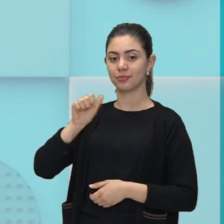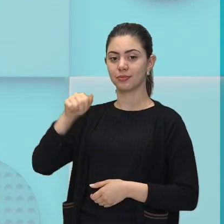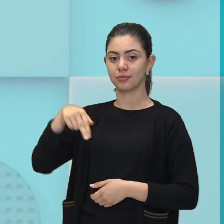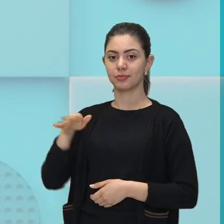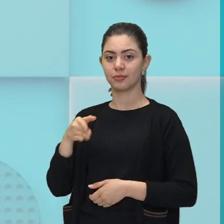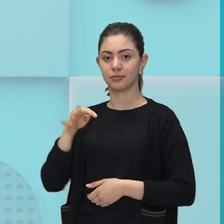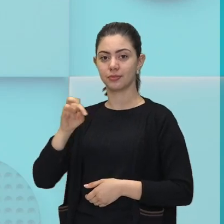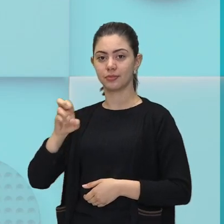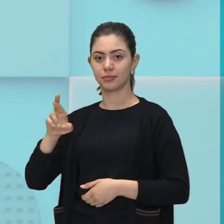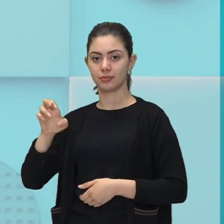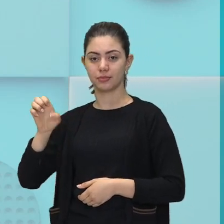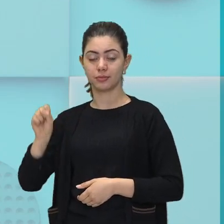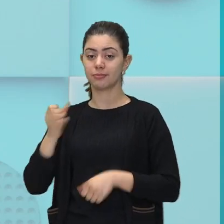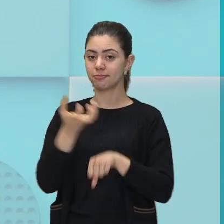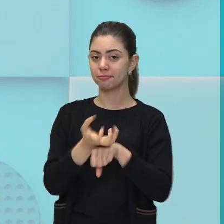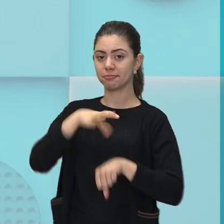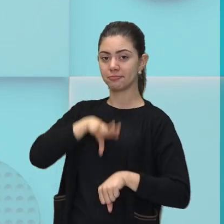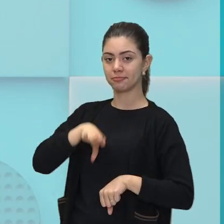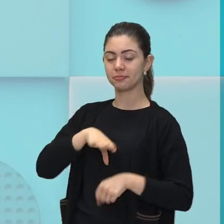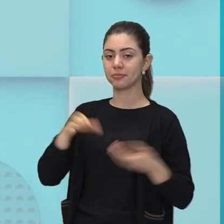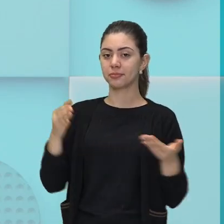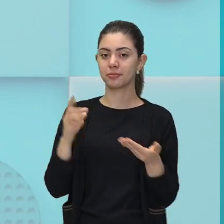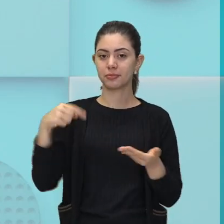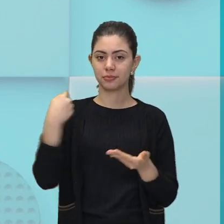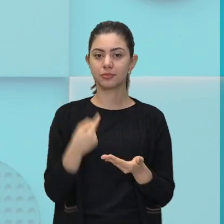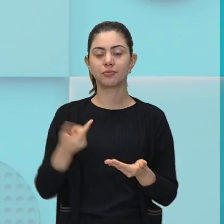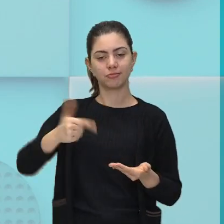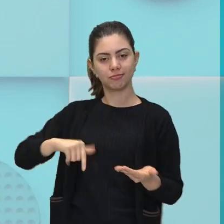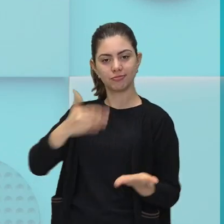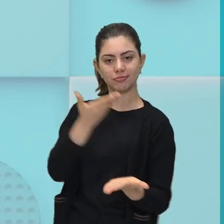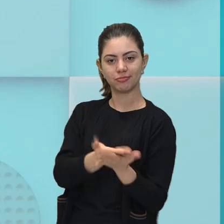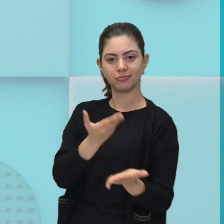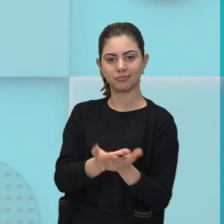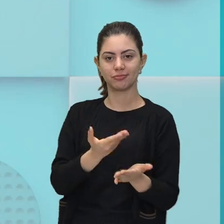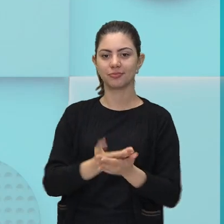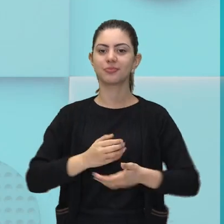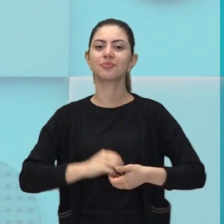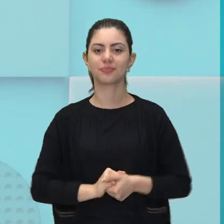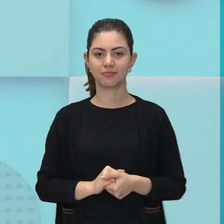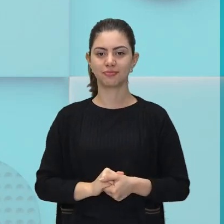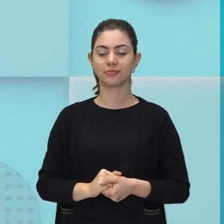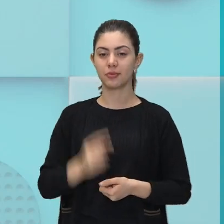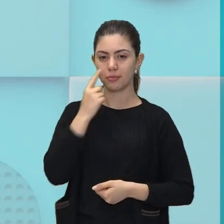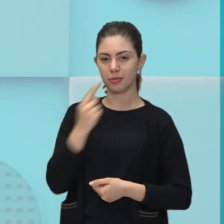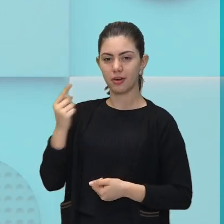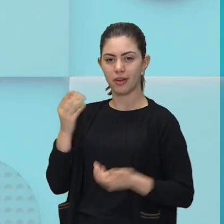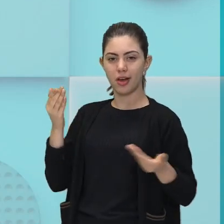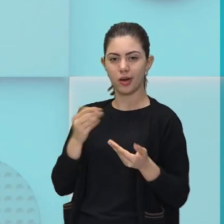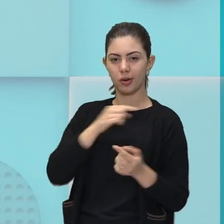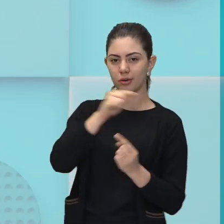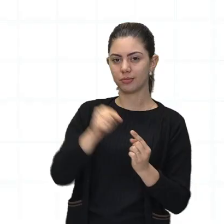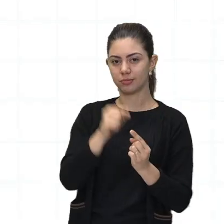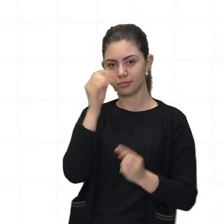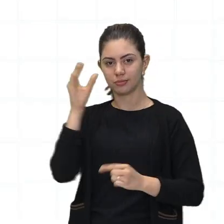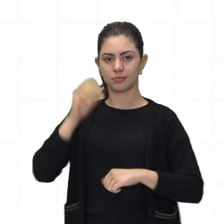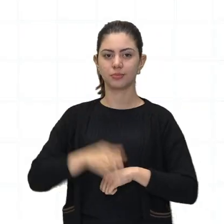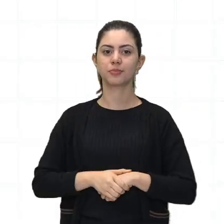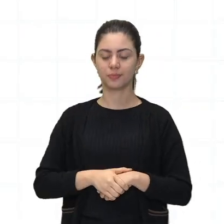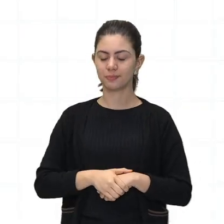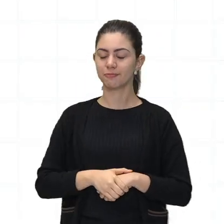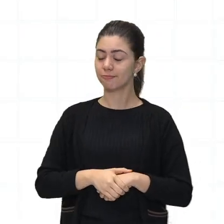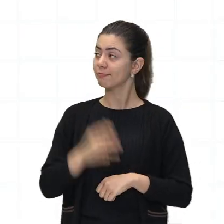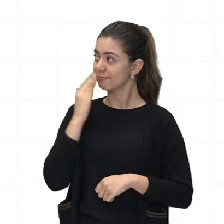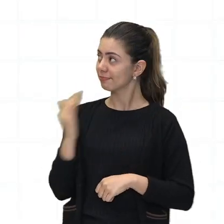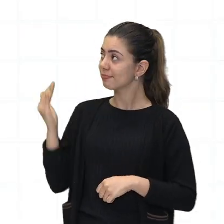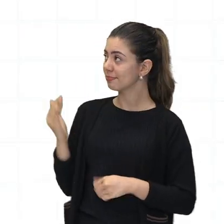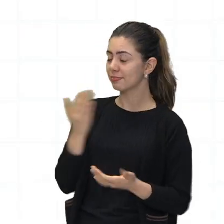de Língua Portuguesa, e a gente vai para mais uma aula do nosso componente. Bora dar uma olhadinha, então, no que a gente vai ter hoje? Então, estamos na